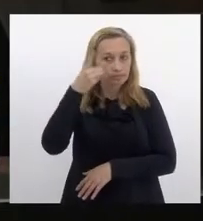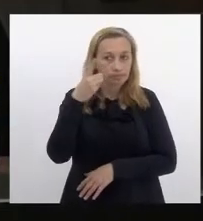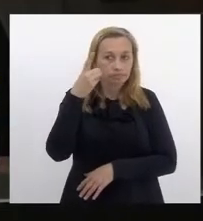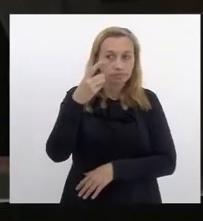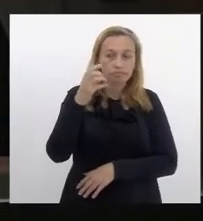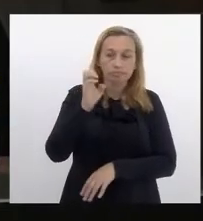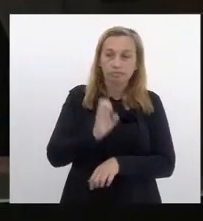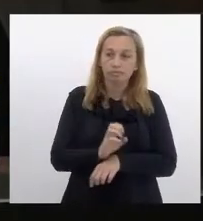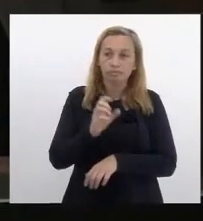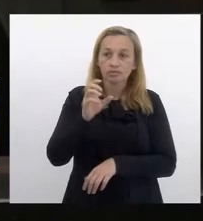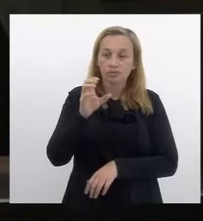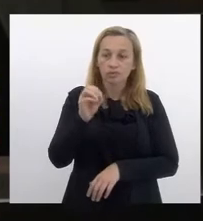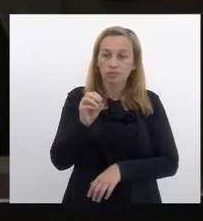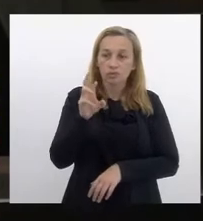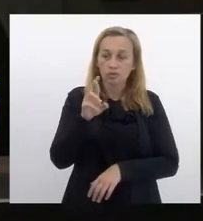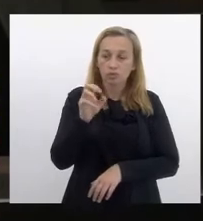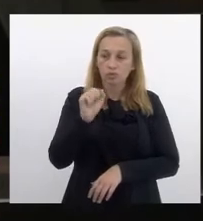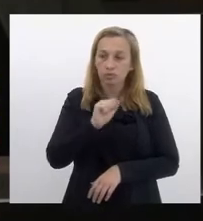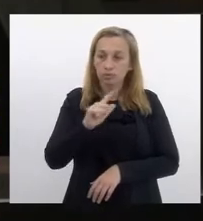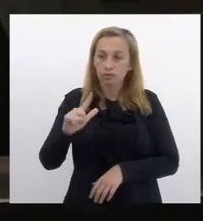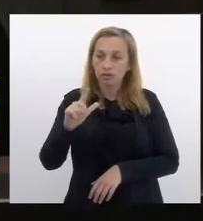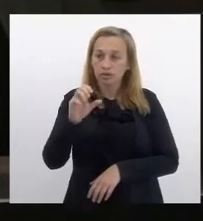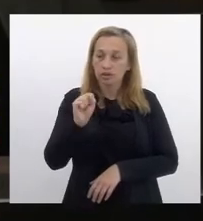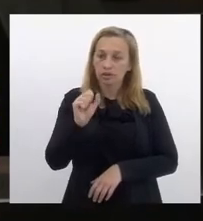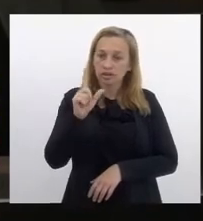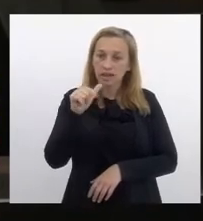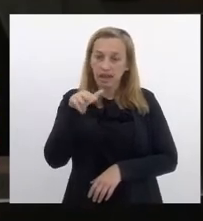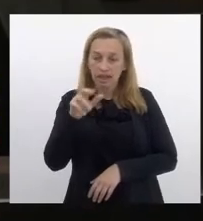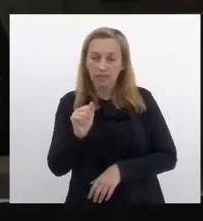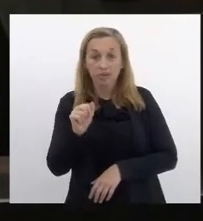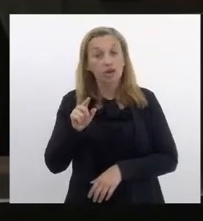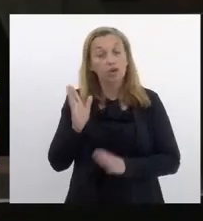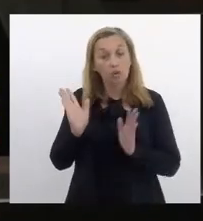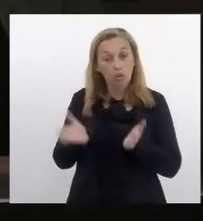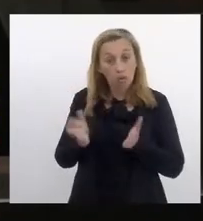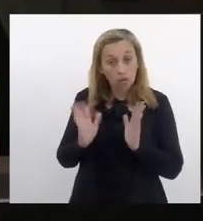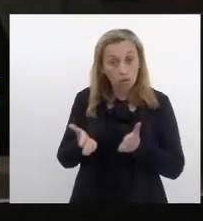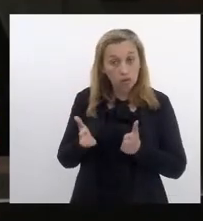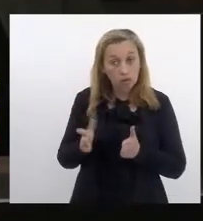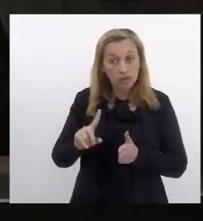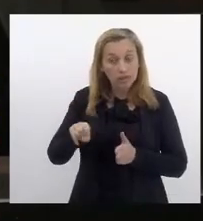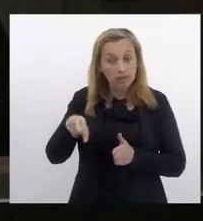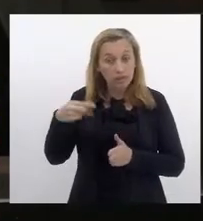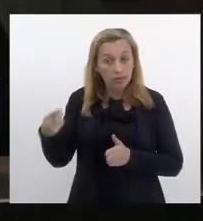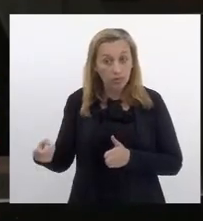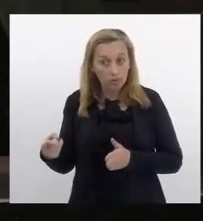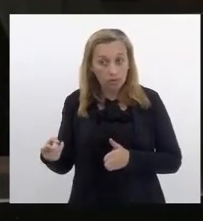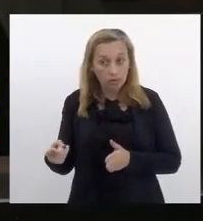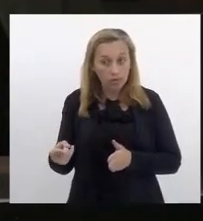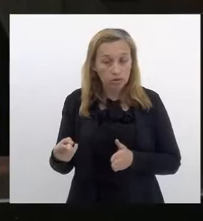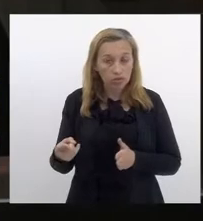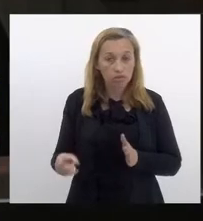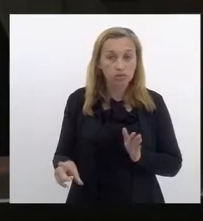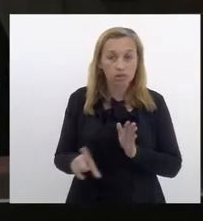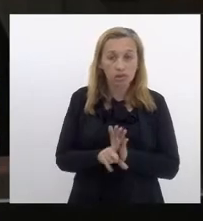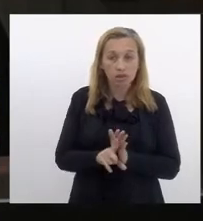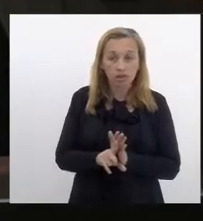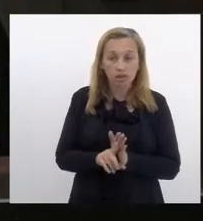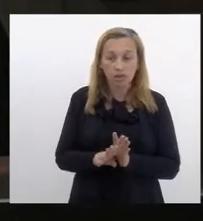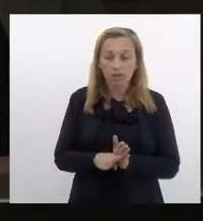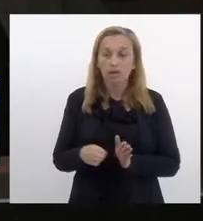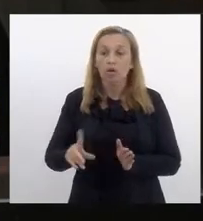estadual, Coronel Salema, se hoje, depois da promulgação da lei, um